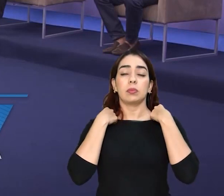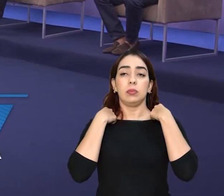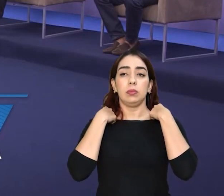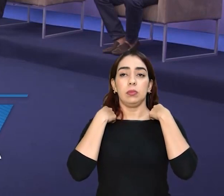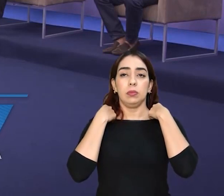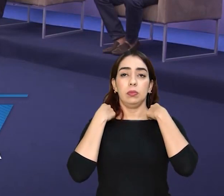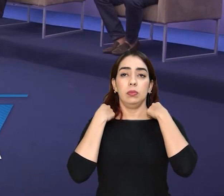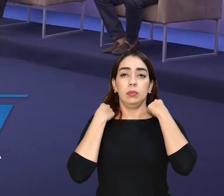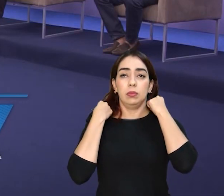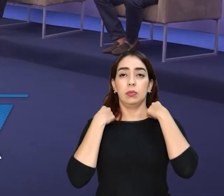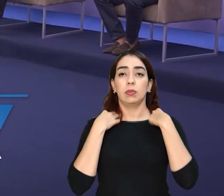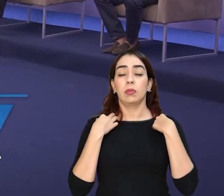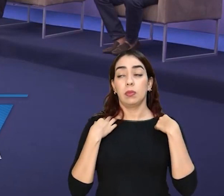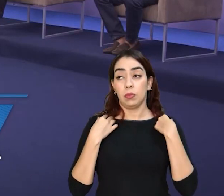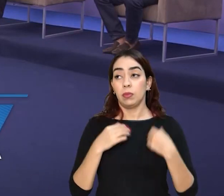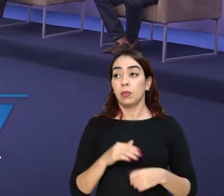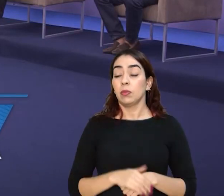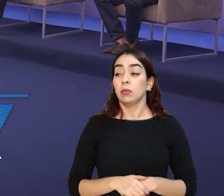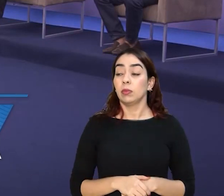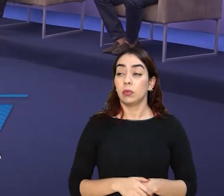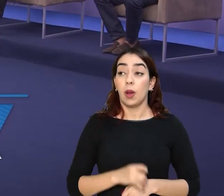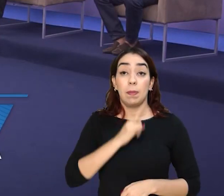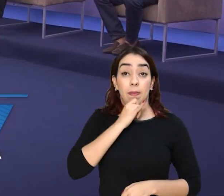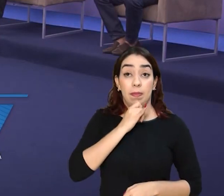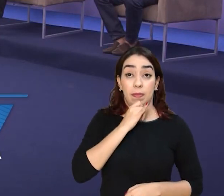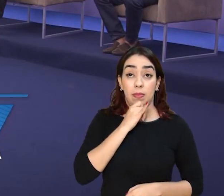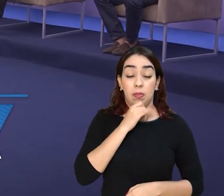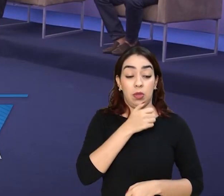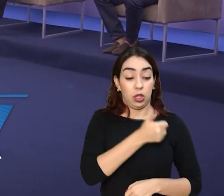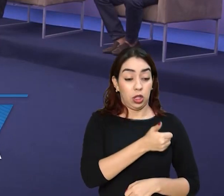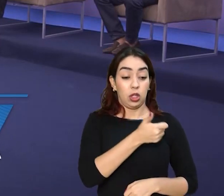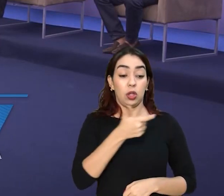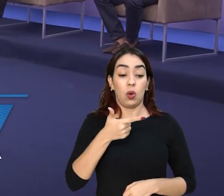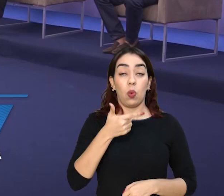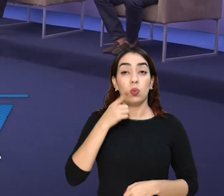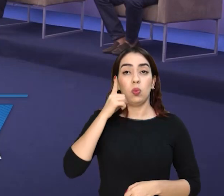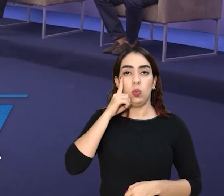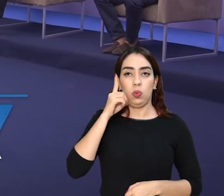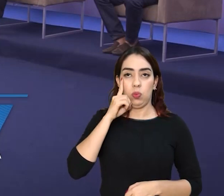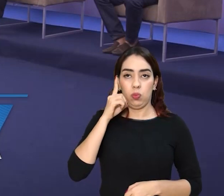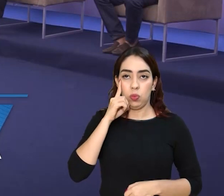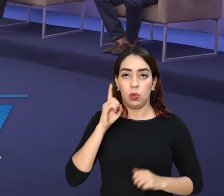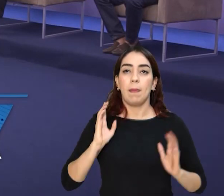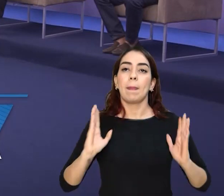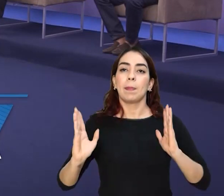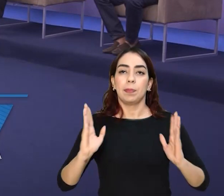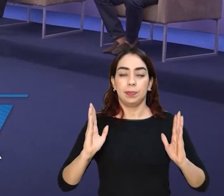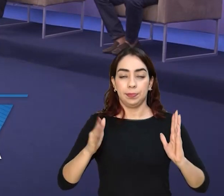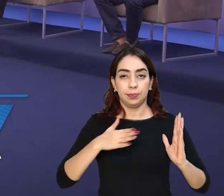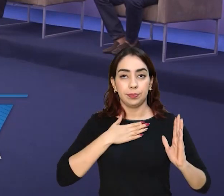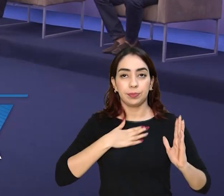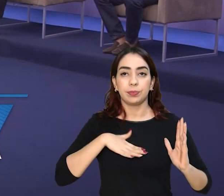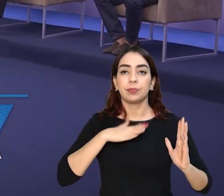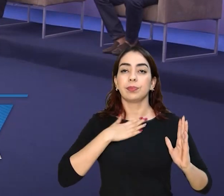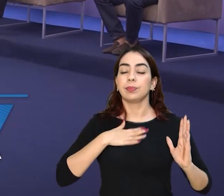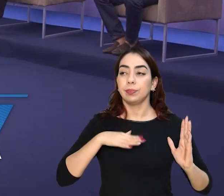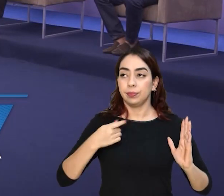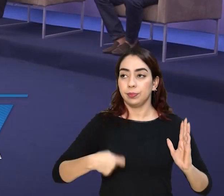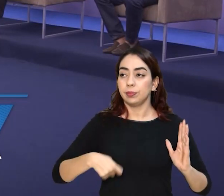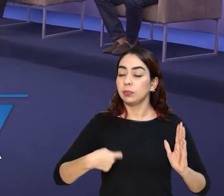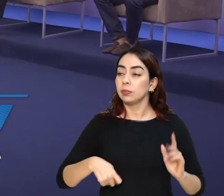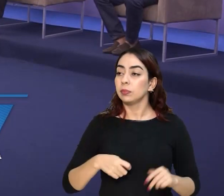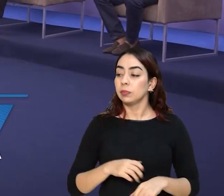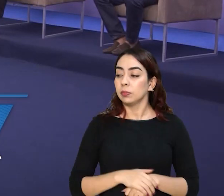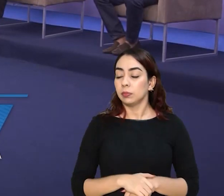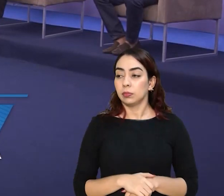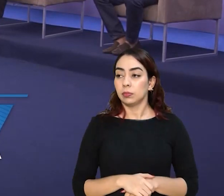com certeza, depois da data 12 dias para reclamar, até porque, respirar o gramado até melhor. Até porque você pode prestar atenção uma coisa. O Fortaleza... Eu queria